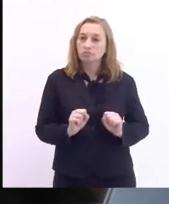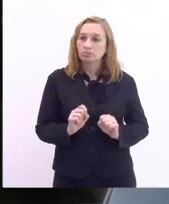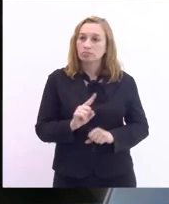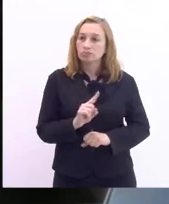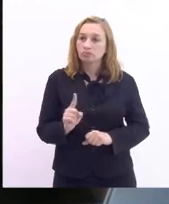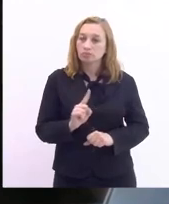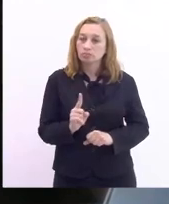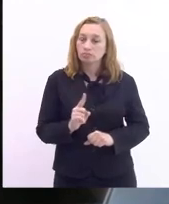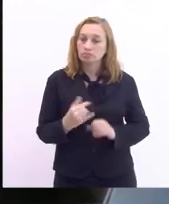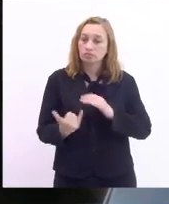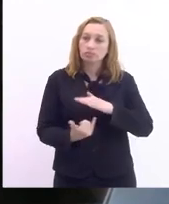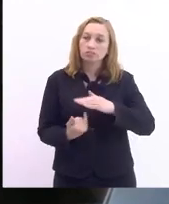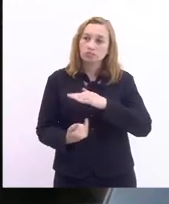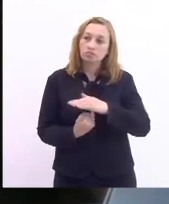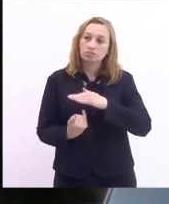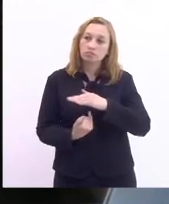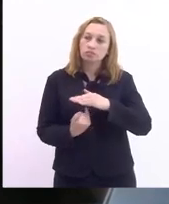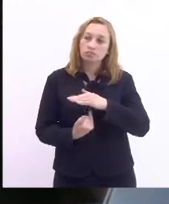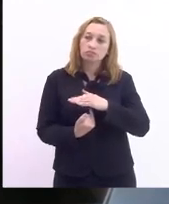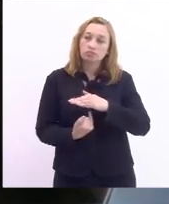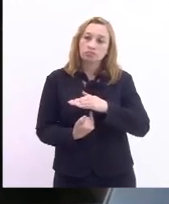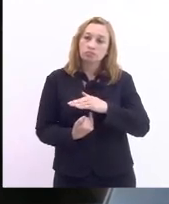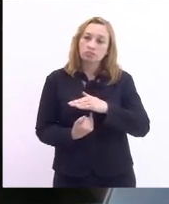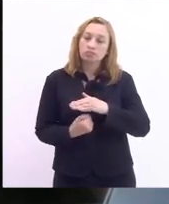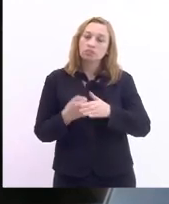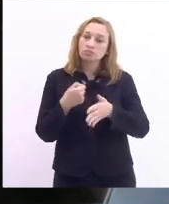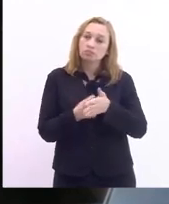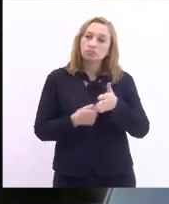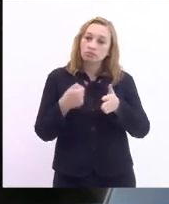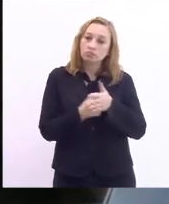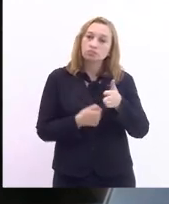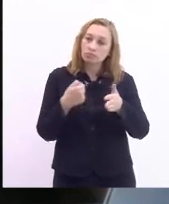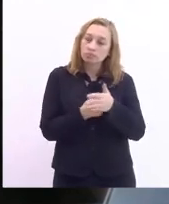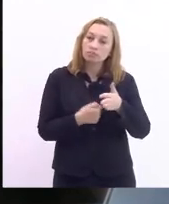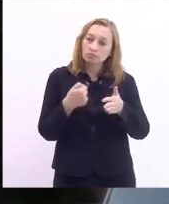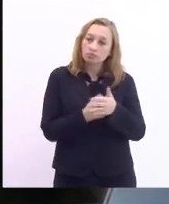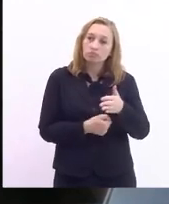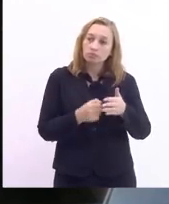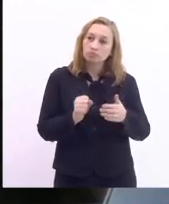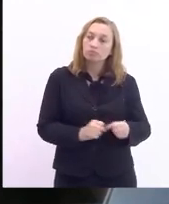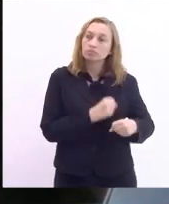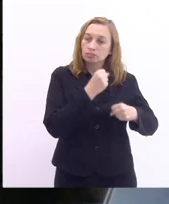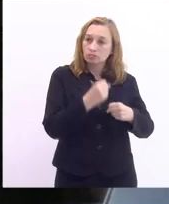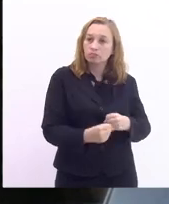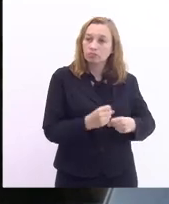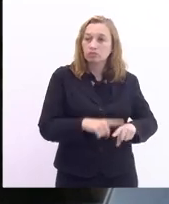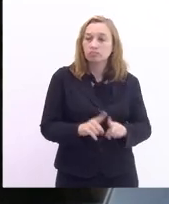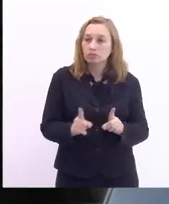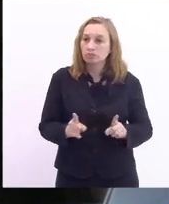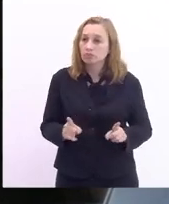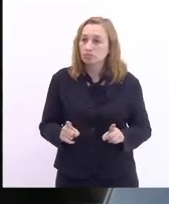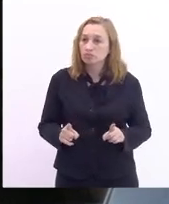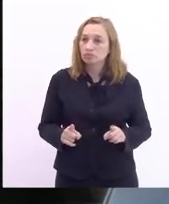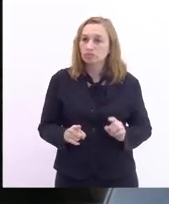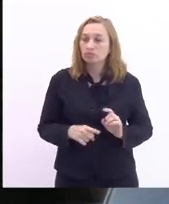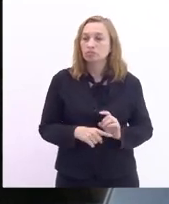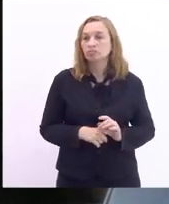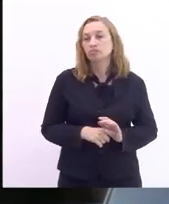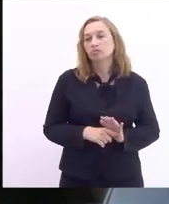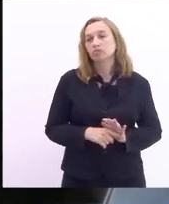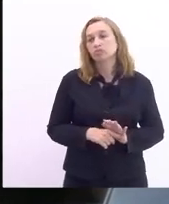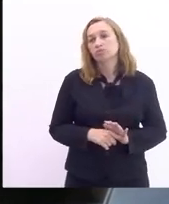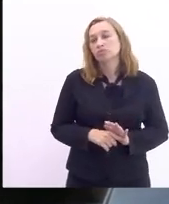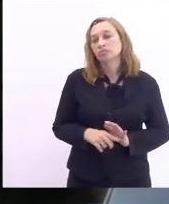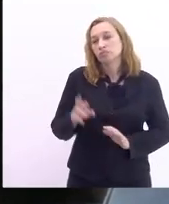não ser uma instituição em que se Lute o poder pelo poder mas que se atente